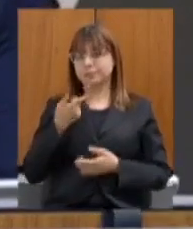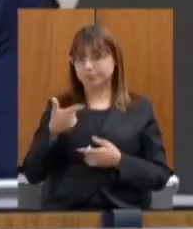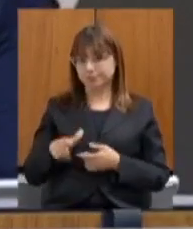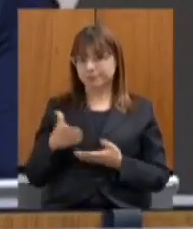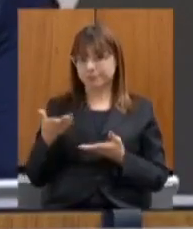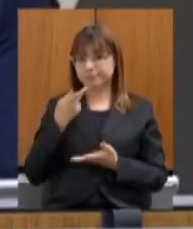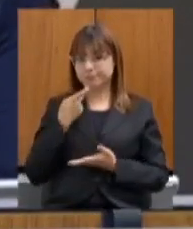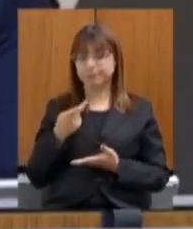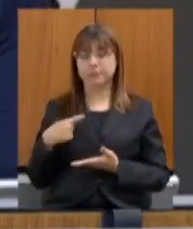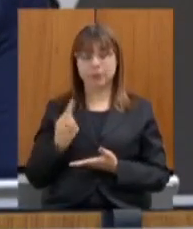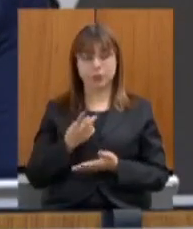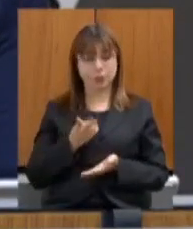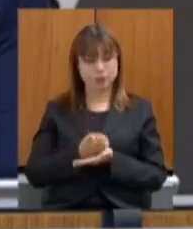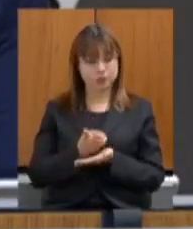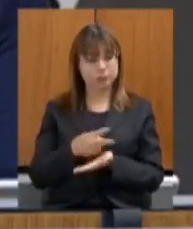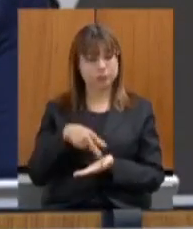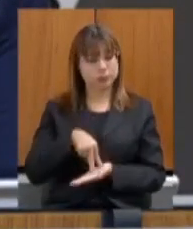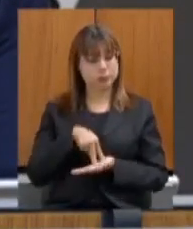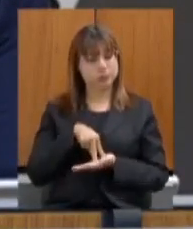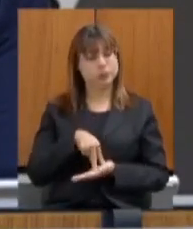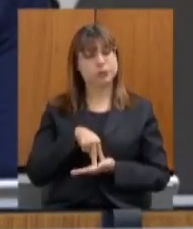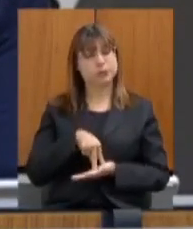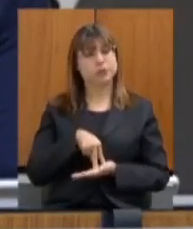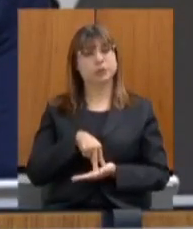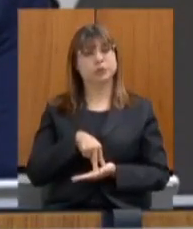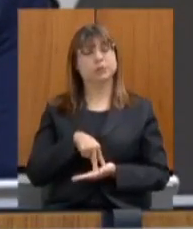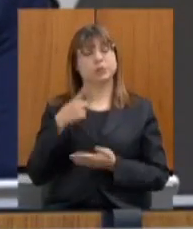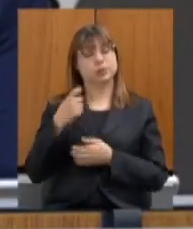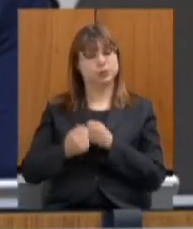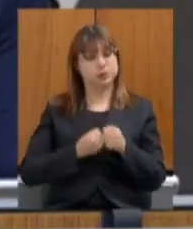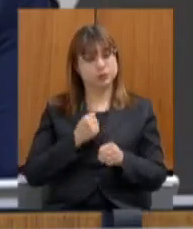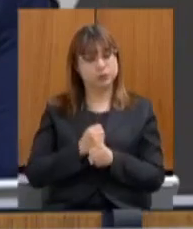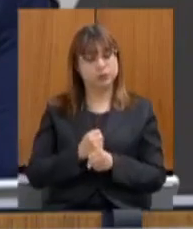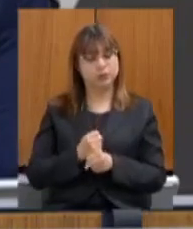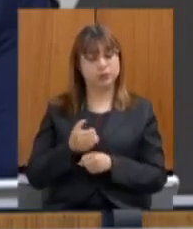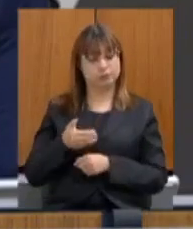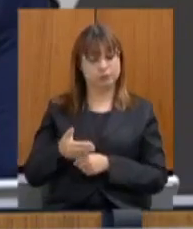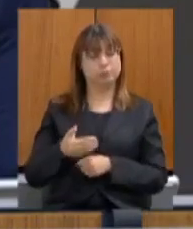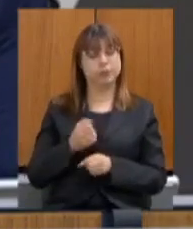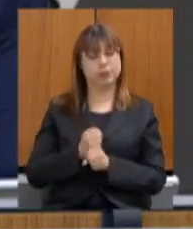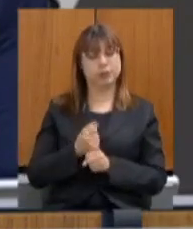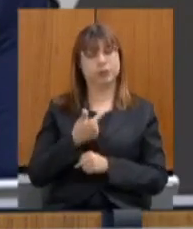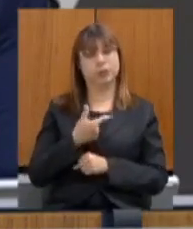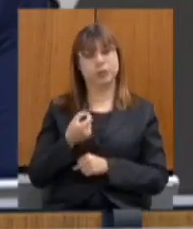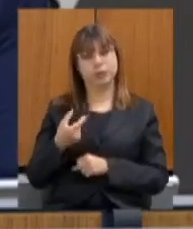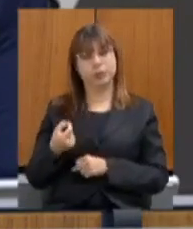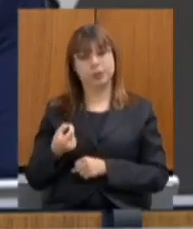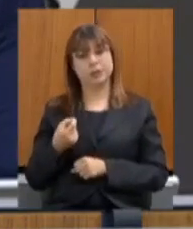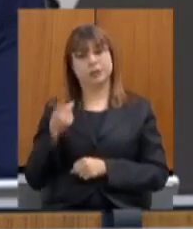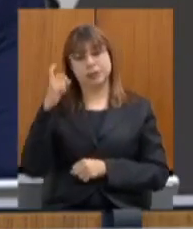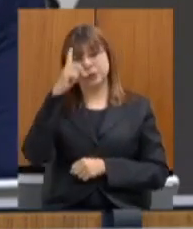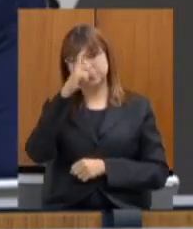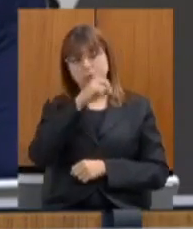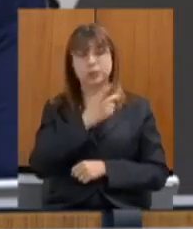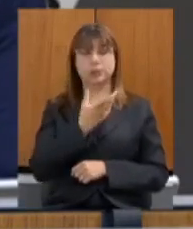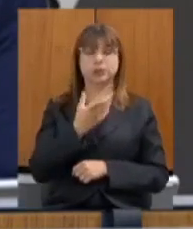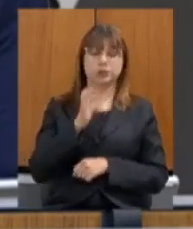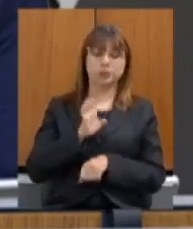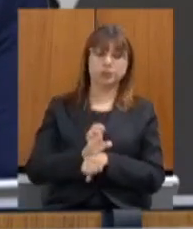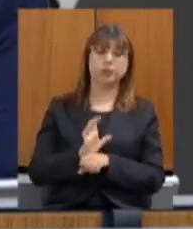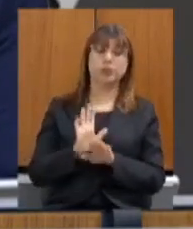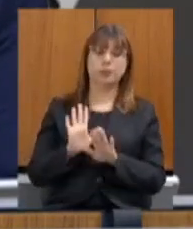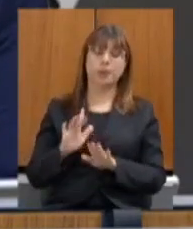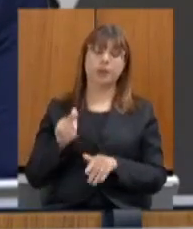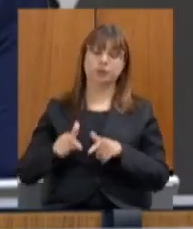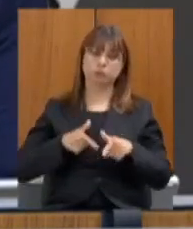palavras do senhor de que nós seguimos firmes aí por mais um ano, 2020 foi um ano de muita turbulência, de muita dificuldade para o nosso Estado, mas com